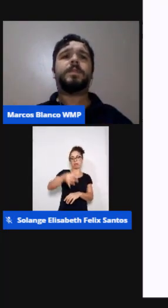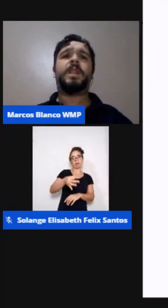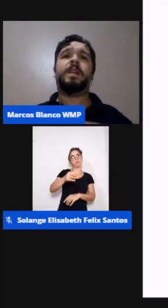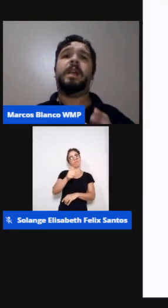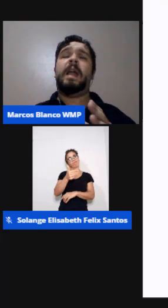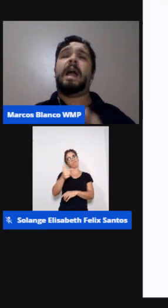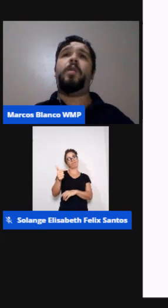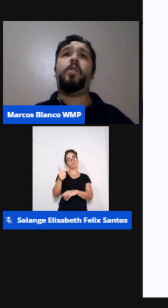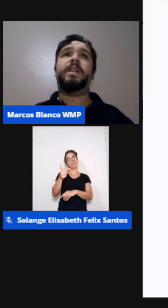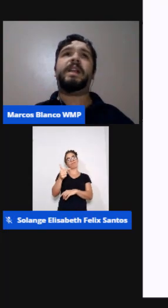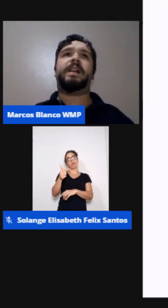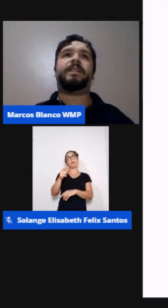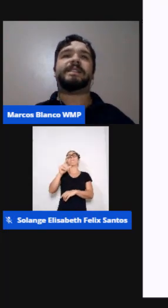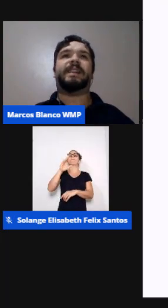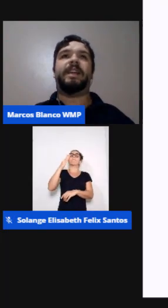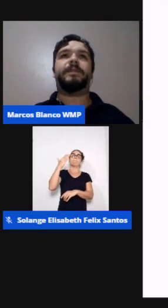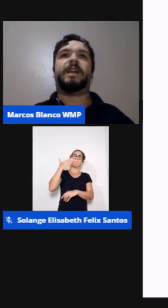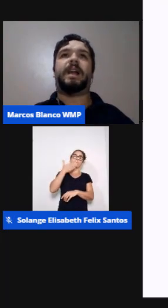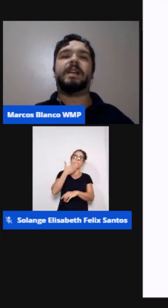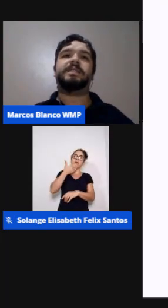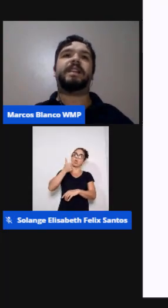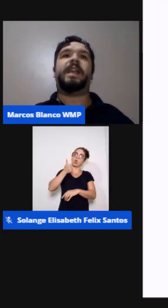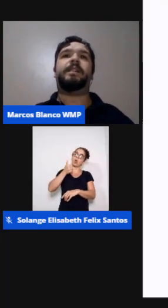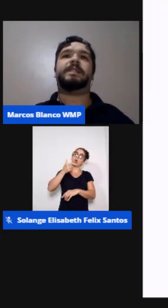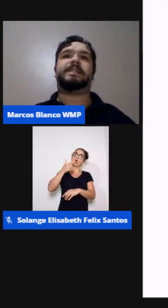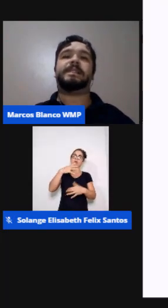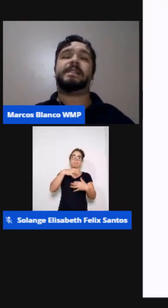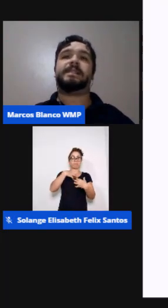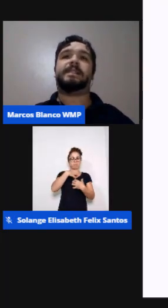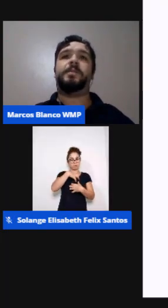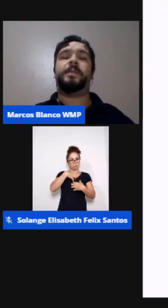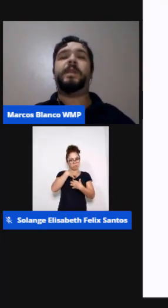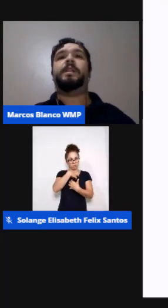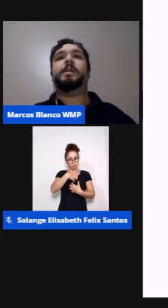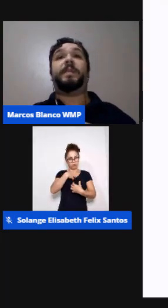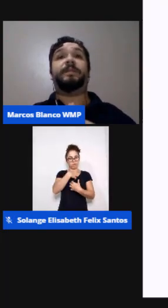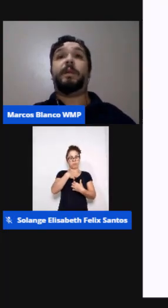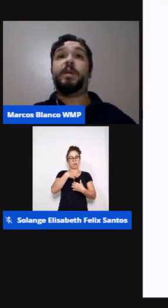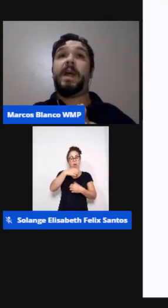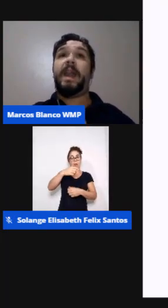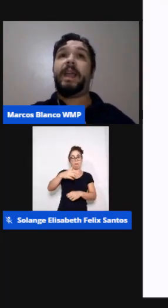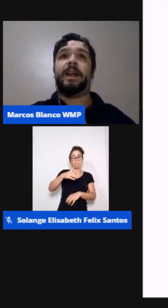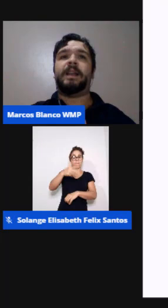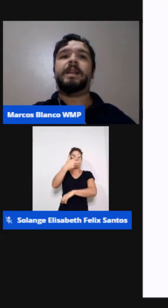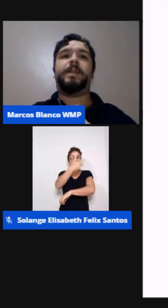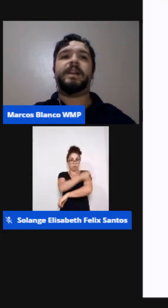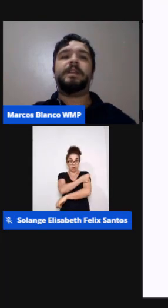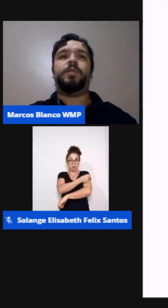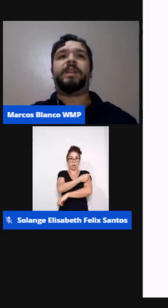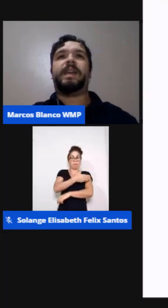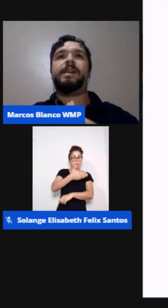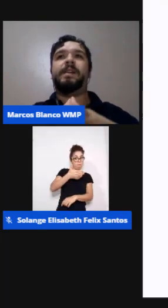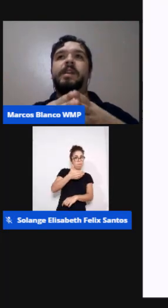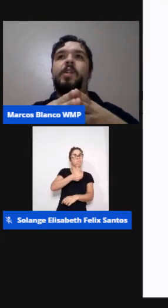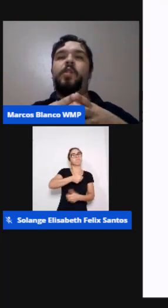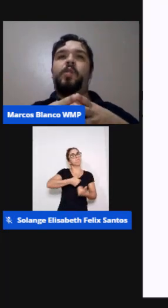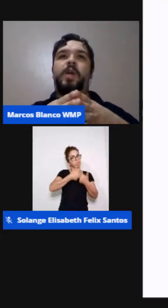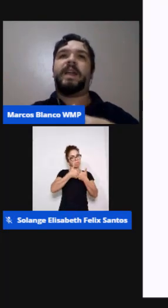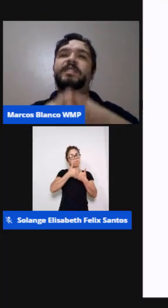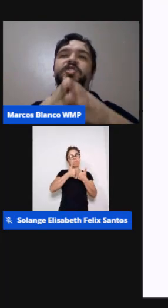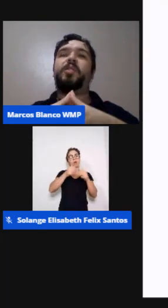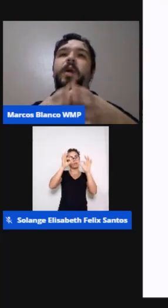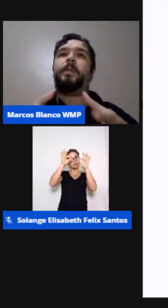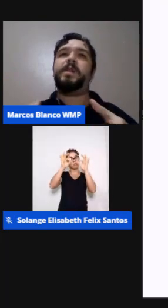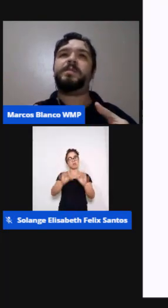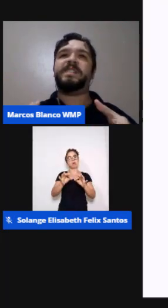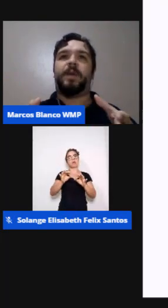ter. A única vacina eficaz é a vacinação para febre amarela. Lembrando que